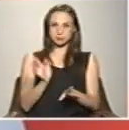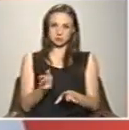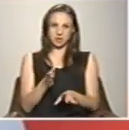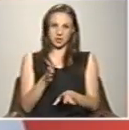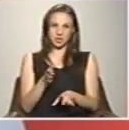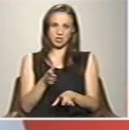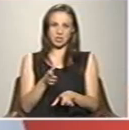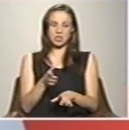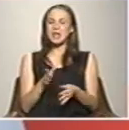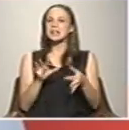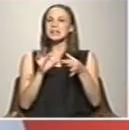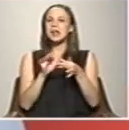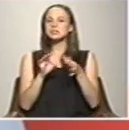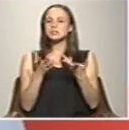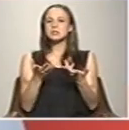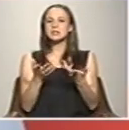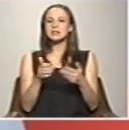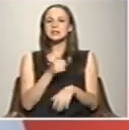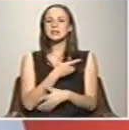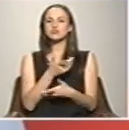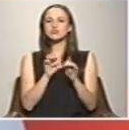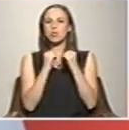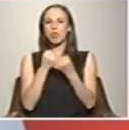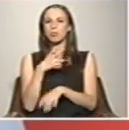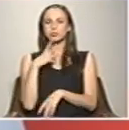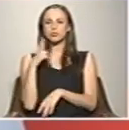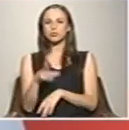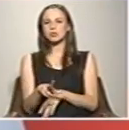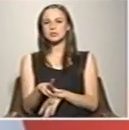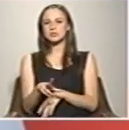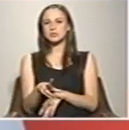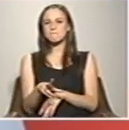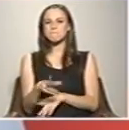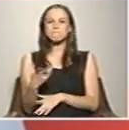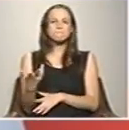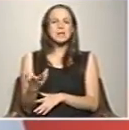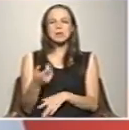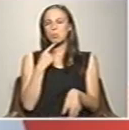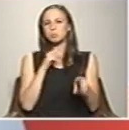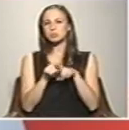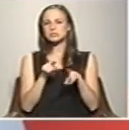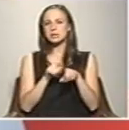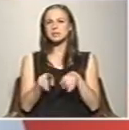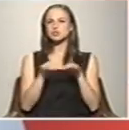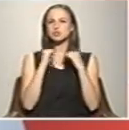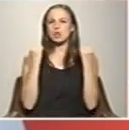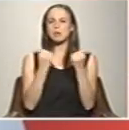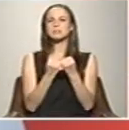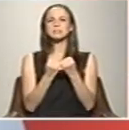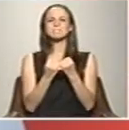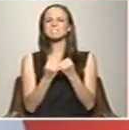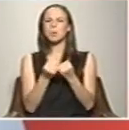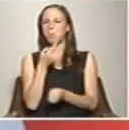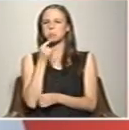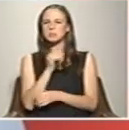termos societários, a sociedade portuguesa não assumiu nem politicamente nem socialmente o